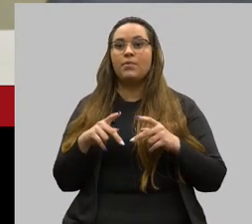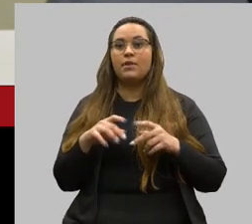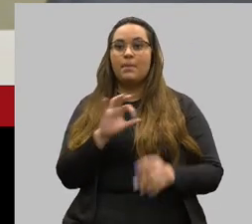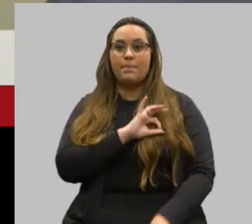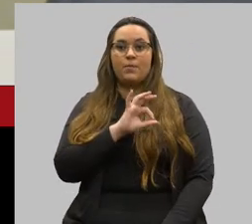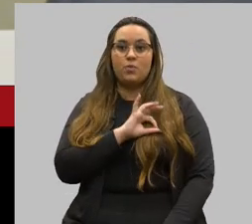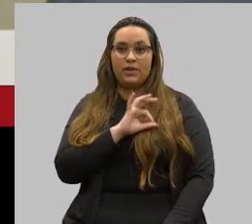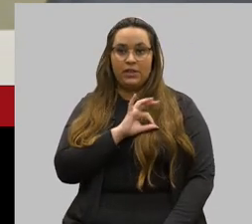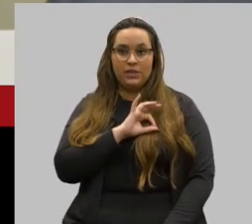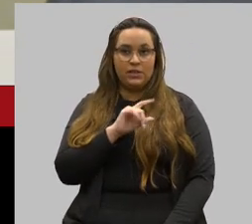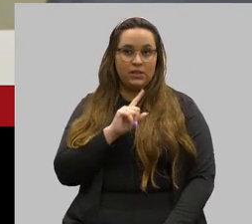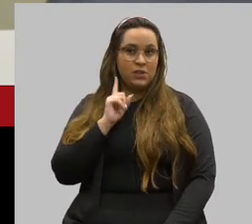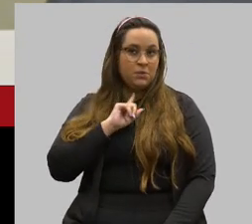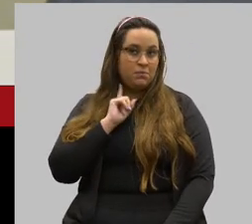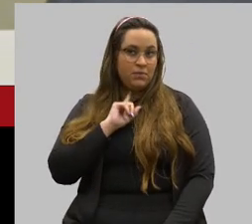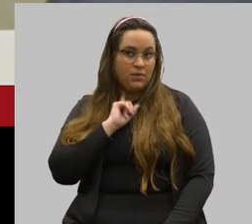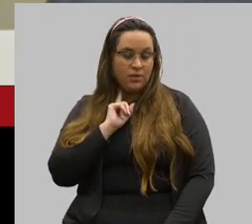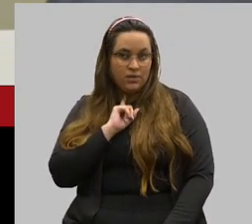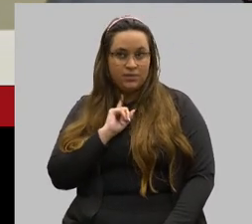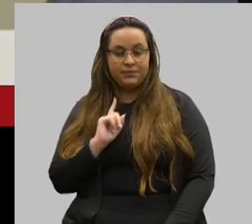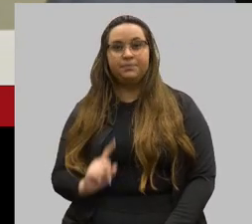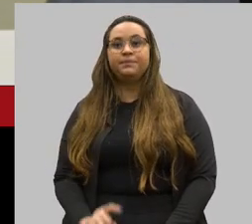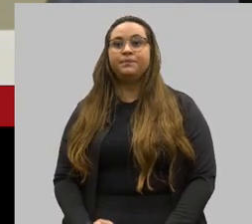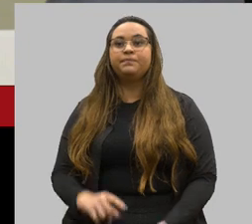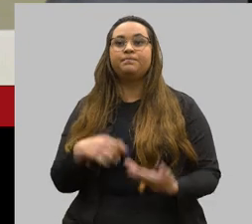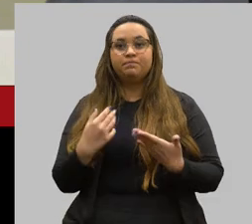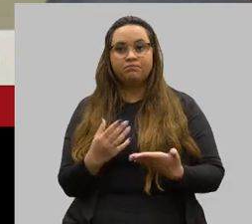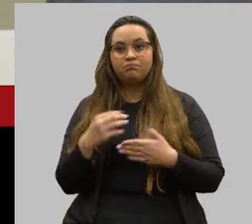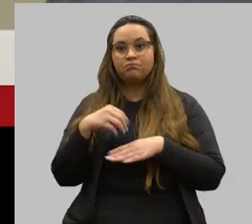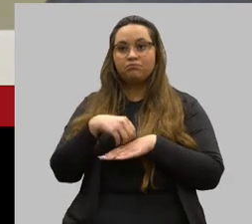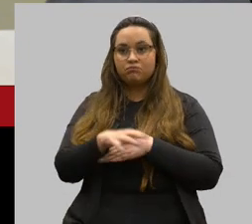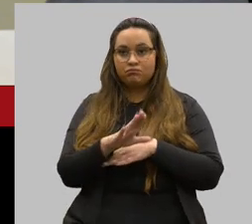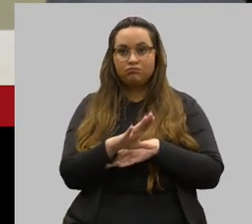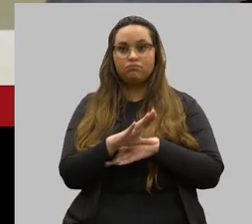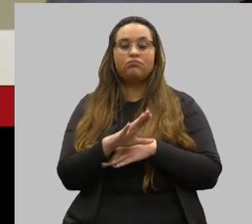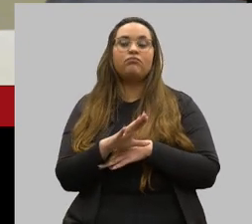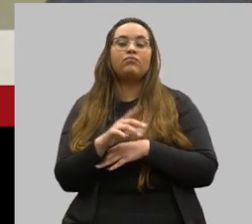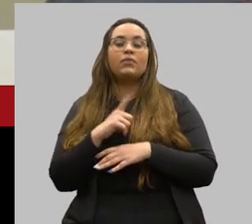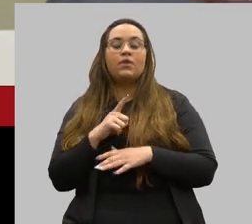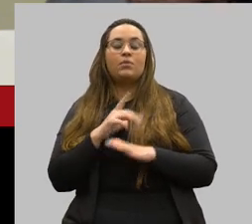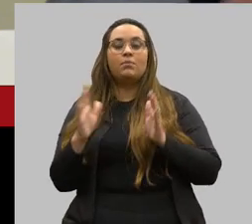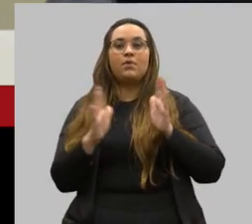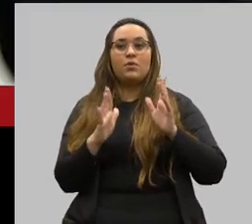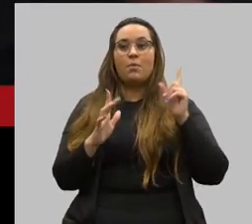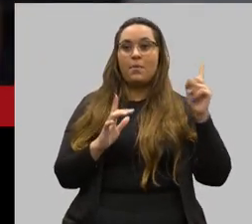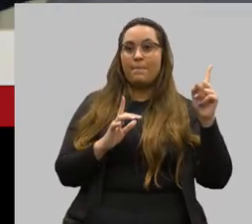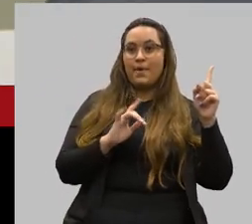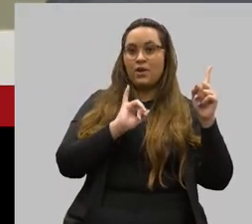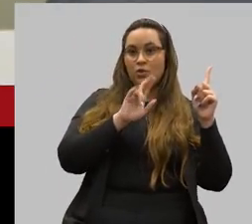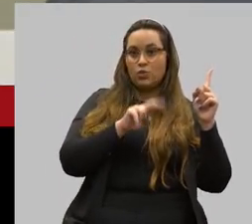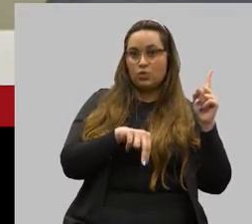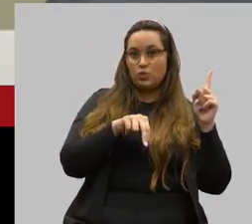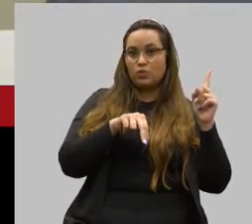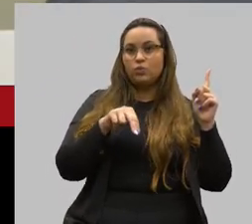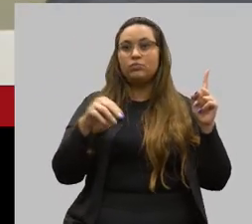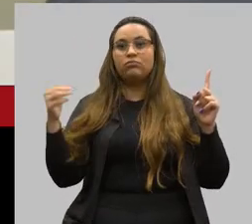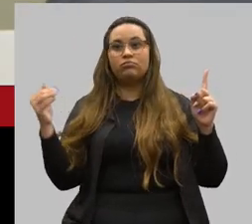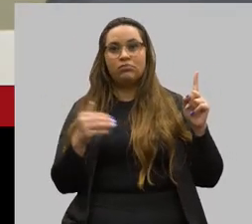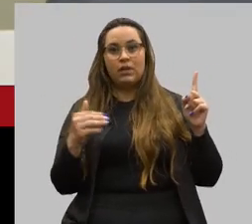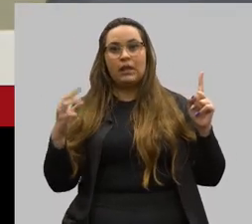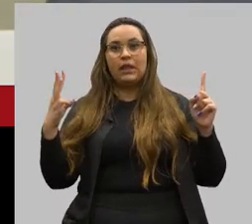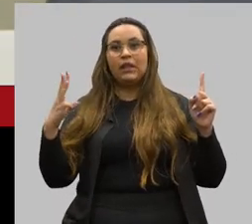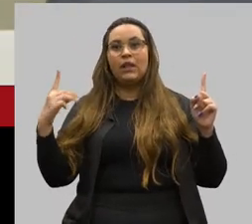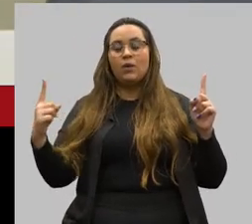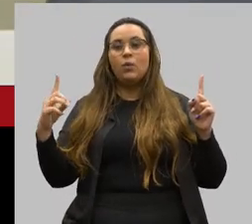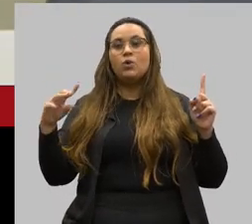no âmbito da Assembleia fiscala prestação de contas Considerando o período 1eo de junho de 2023 a 31 de